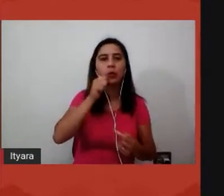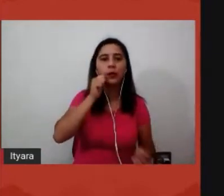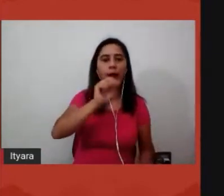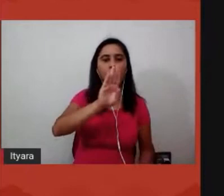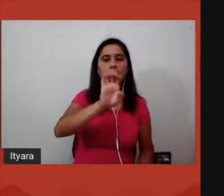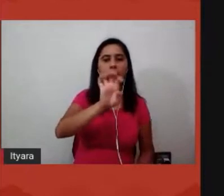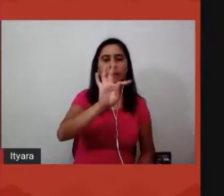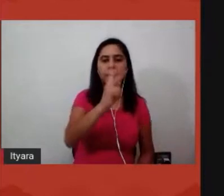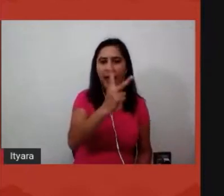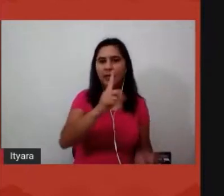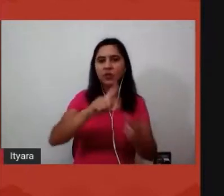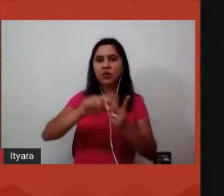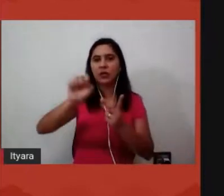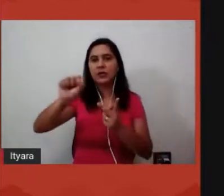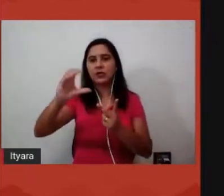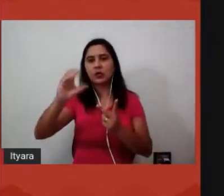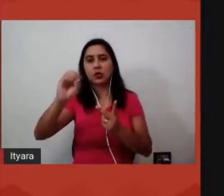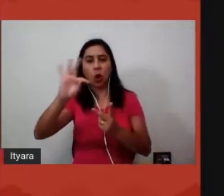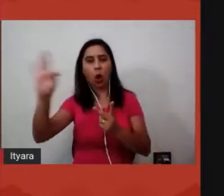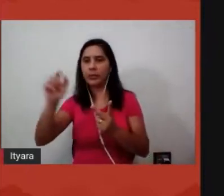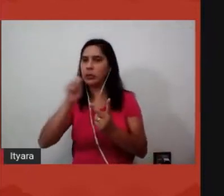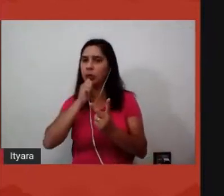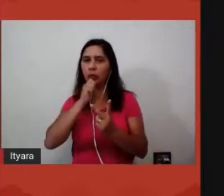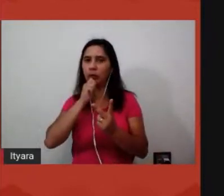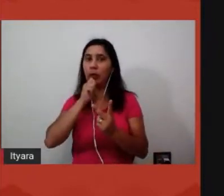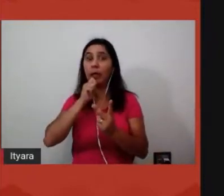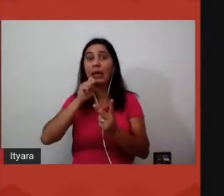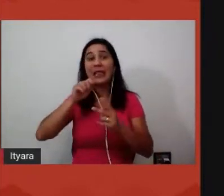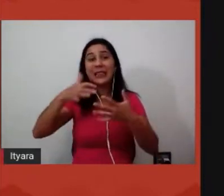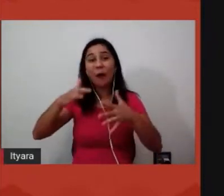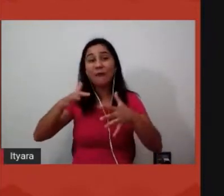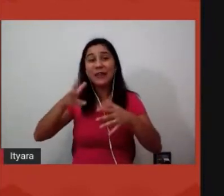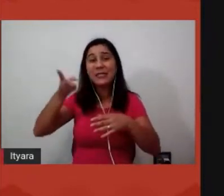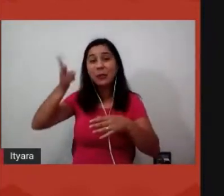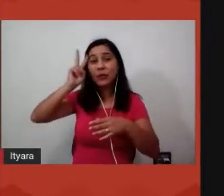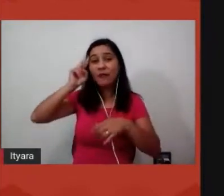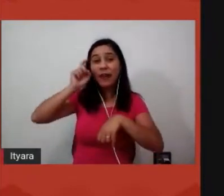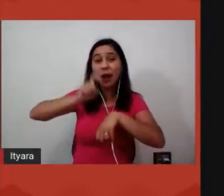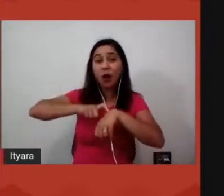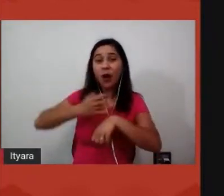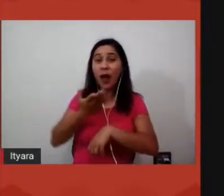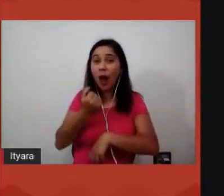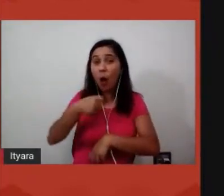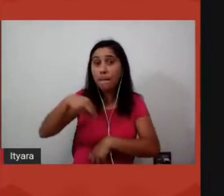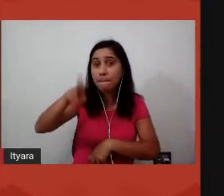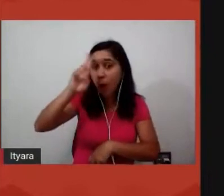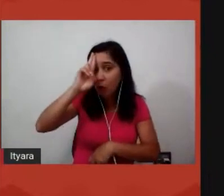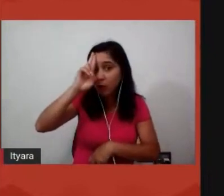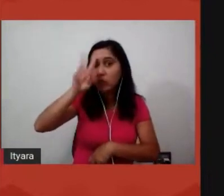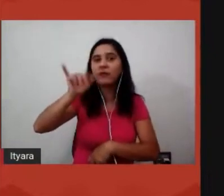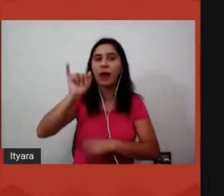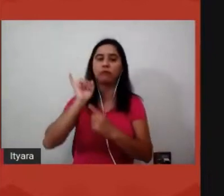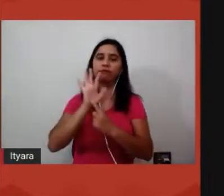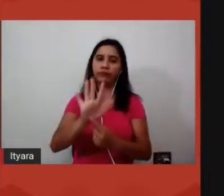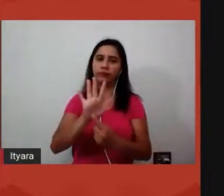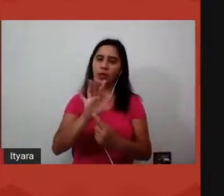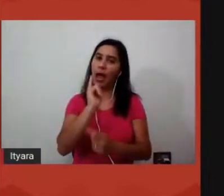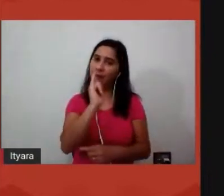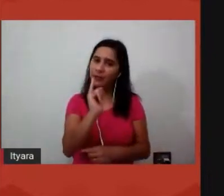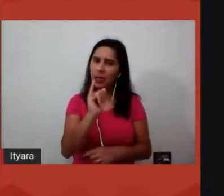nós vamos programar essa apresentação para, provavelmente, para o horário do almoço na segunda-feira. Então, só deixar avisado para vocês,